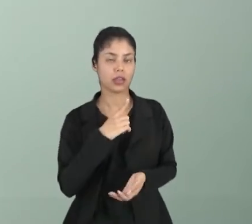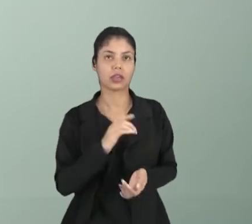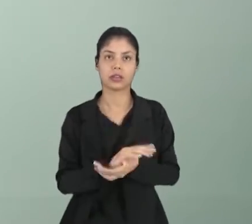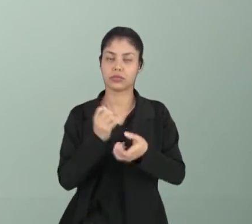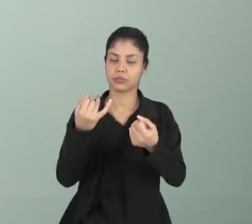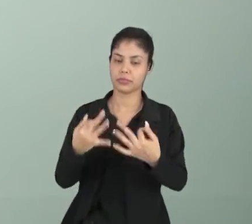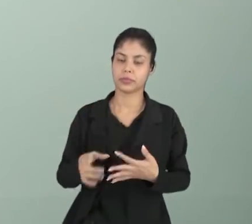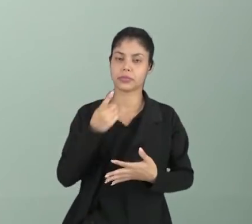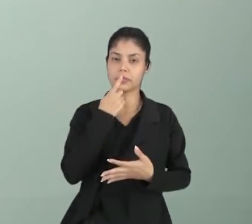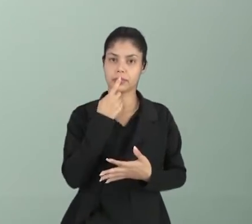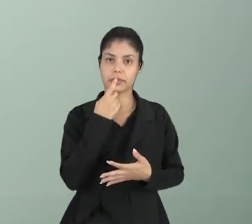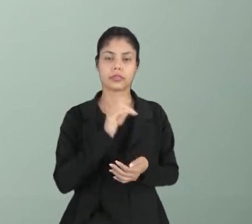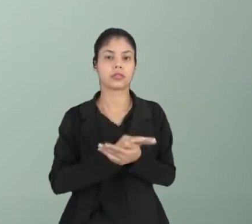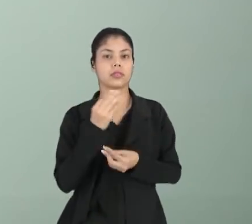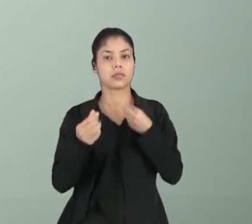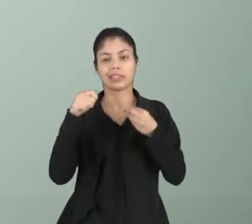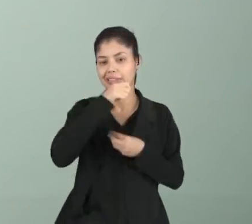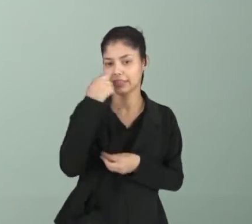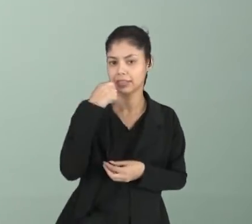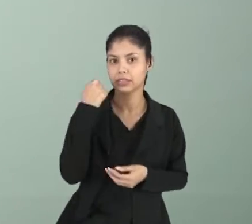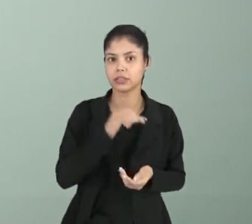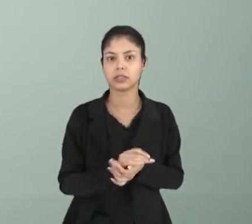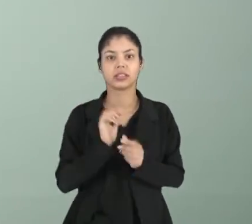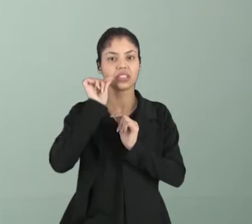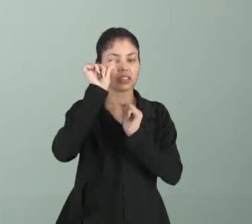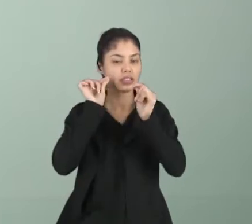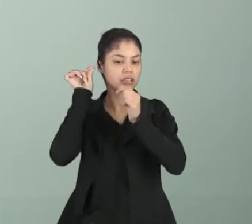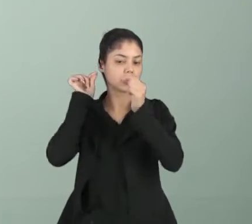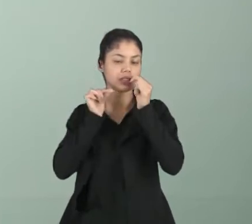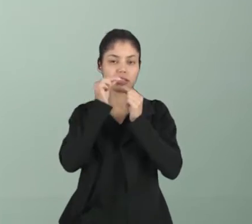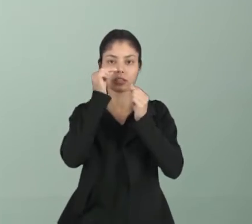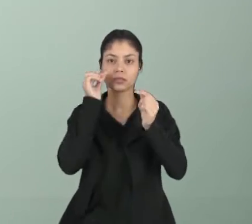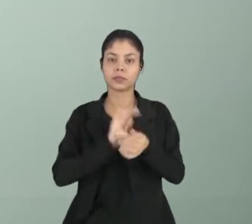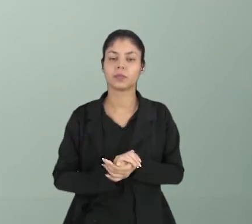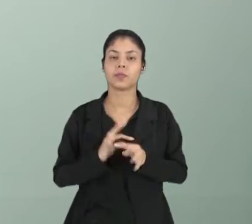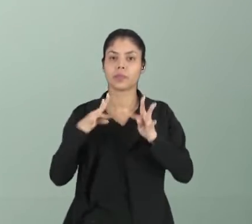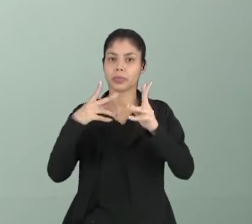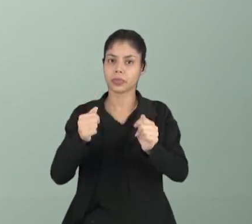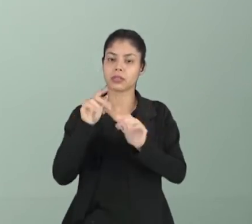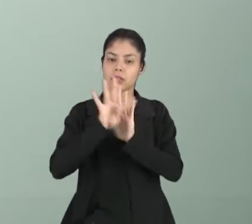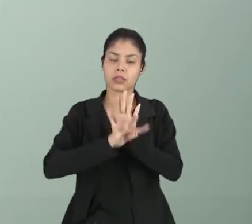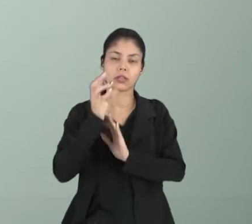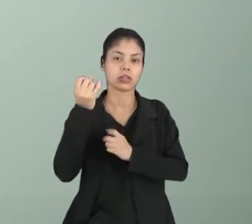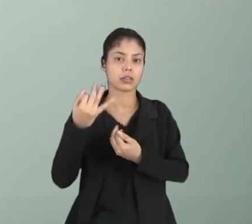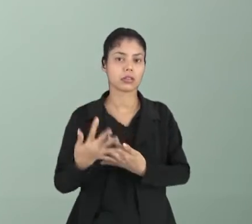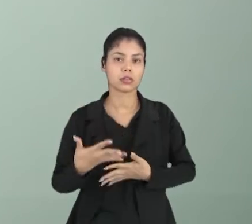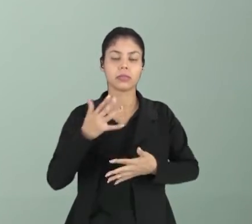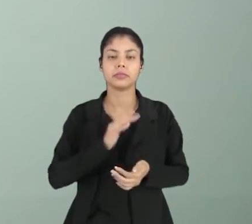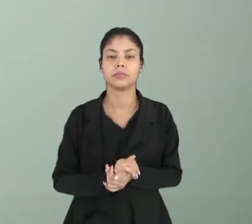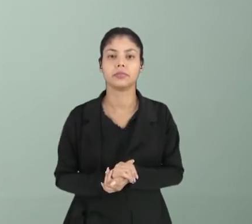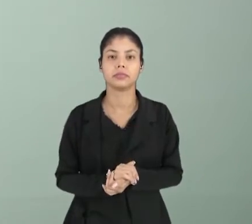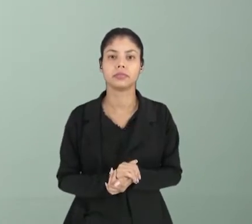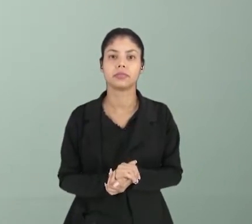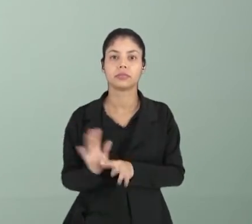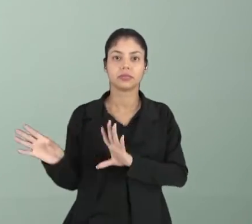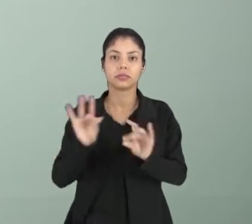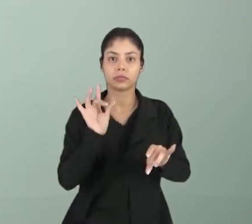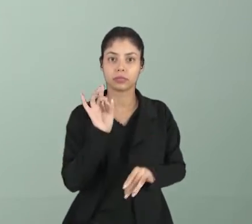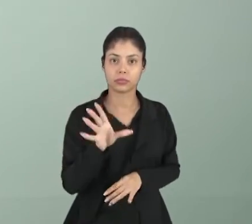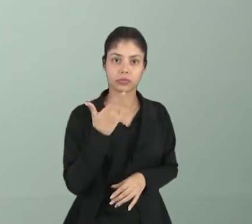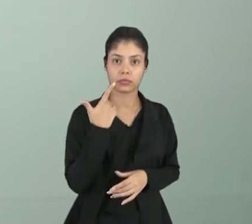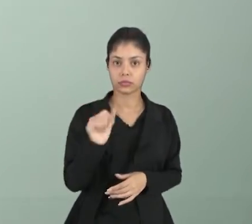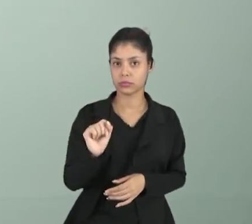infográfico explicativo, como escova os dentes, como passa o fio dental. Então, são textos explicativos e que não vêm só